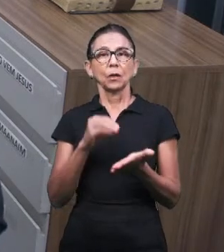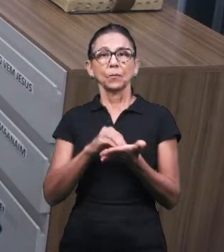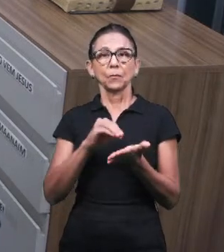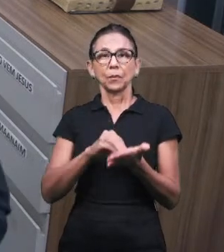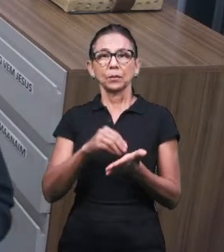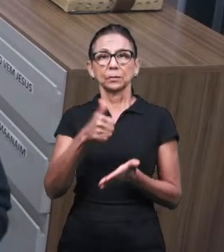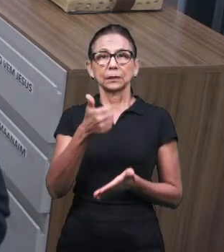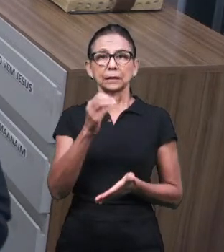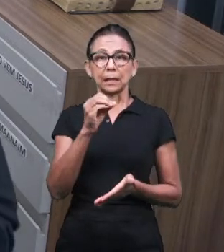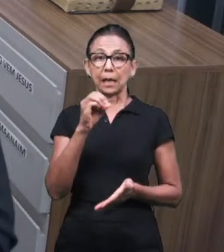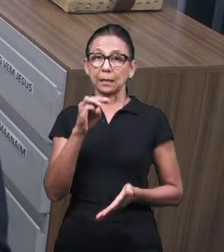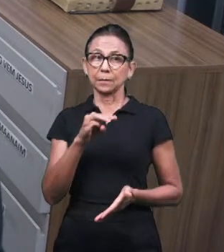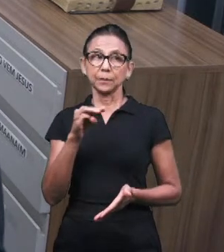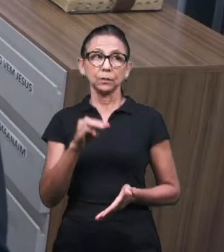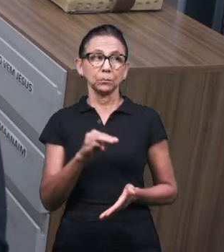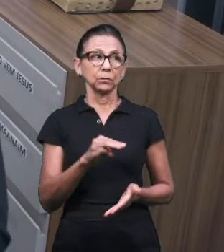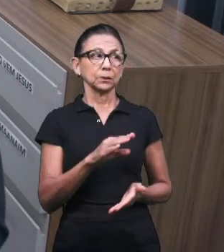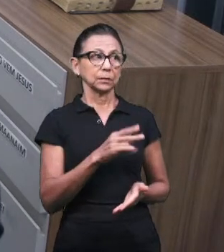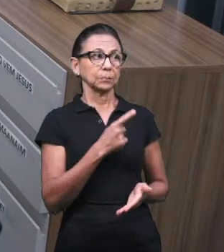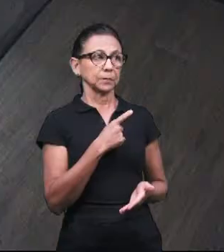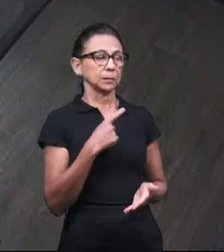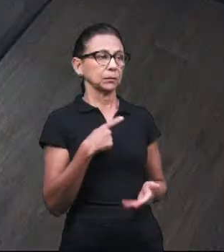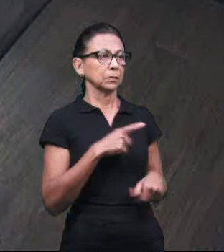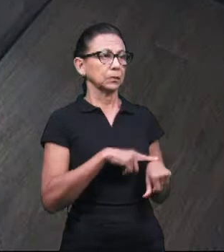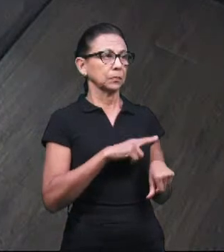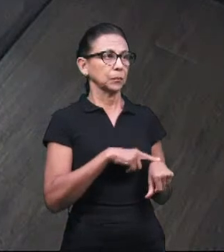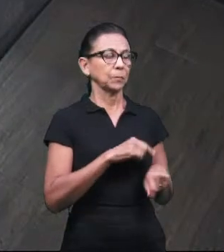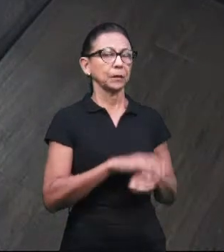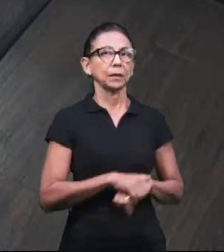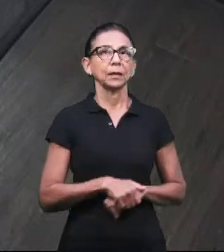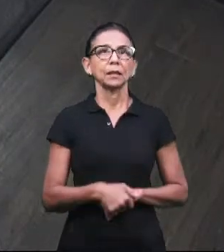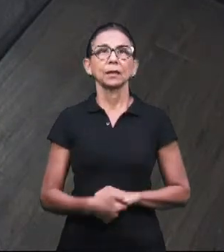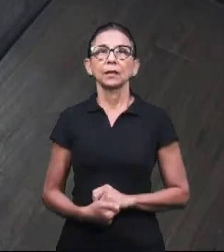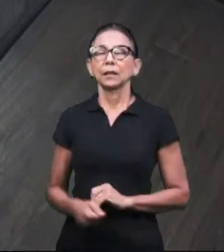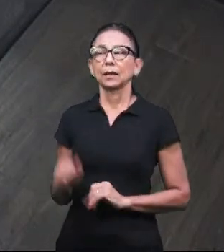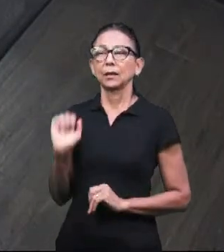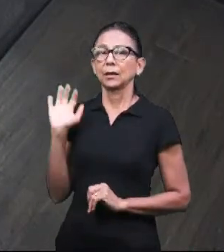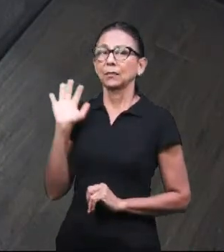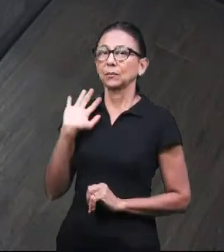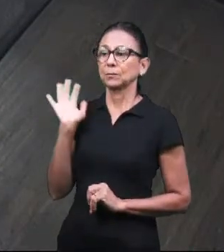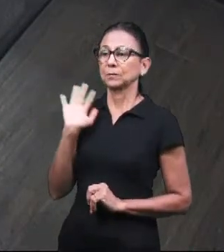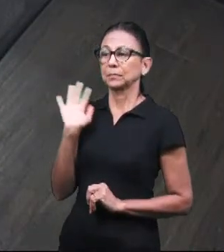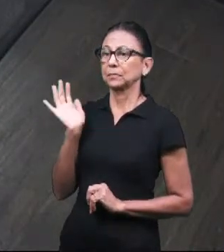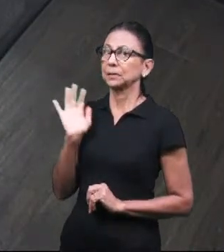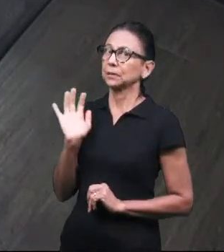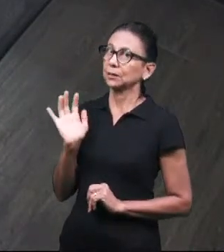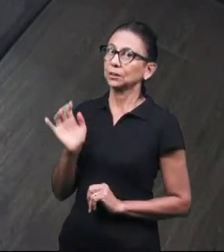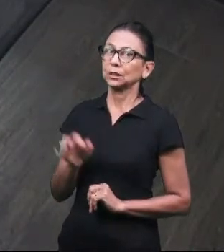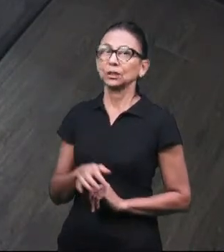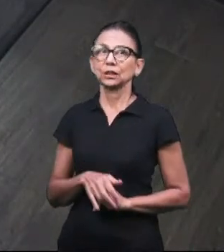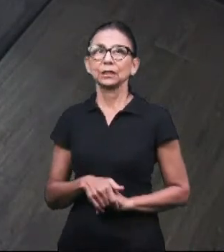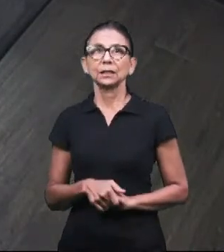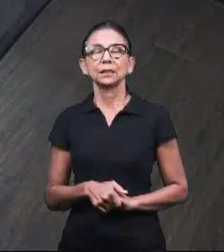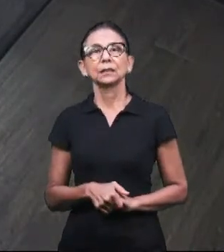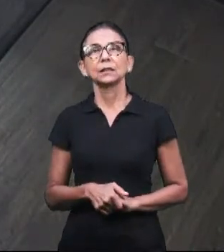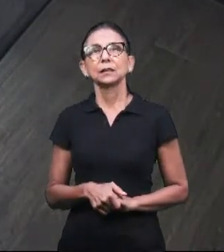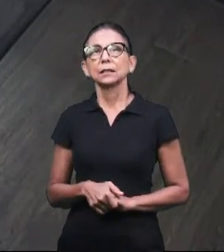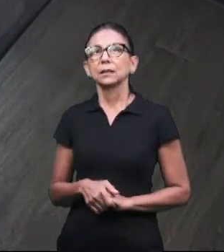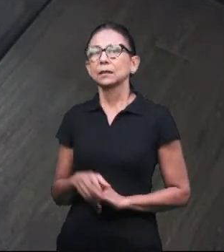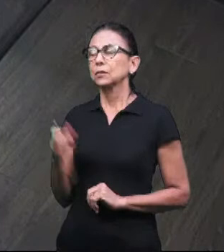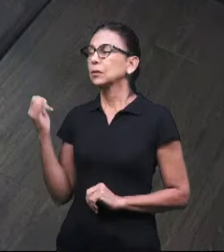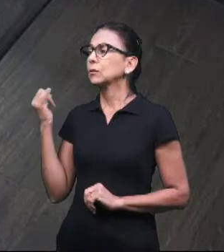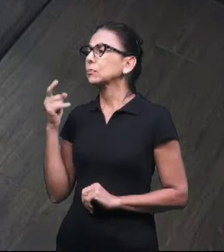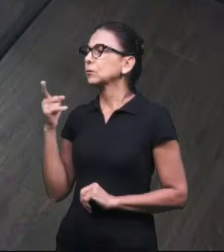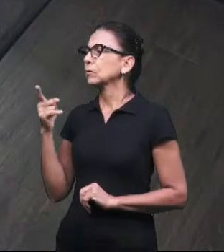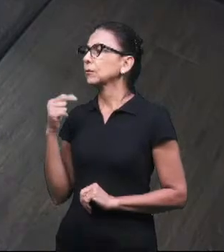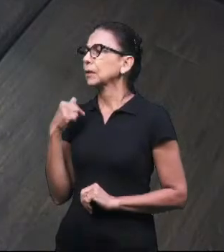Edson Ian, tá na hora do texto, né? Eu vou me despedir aqui, né, e só vamos passar o texto, né? A mensagem fica para